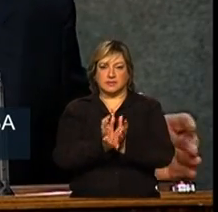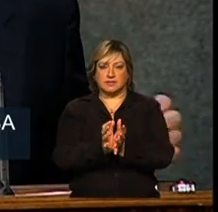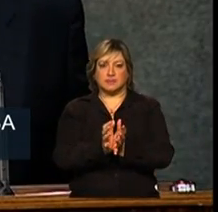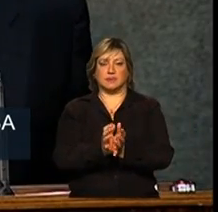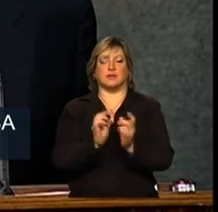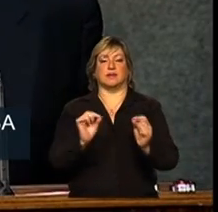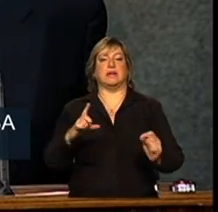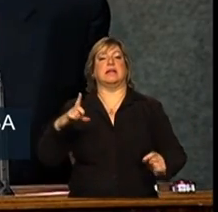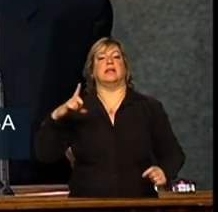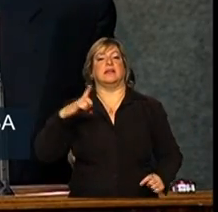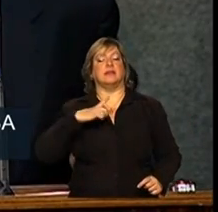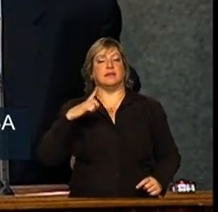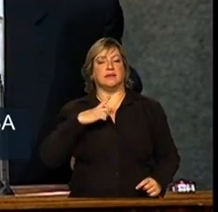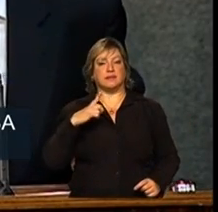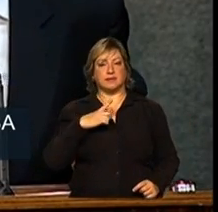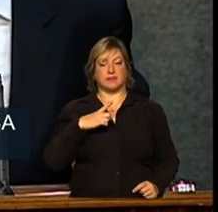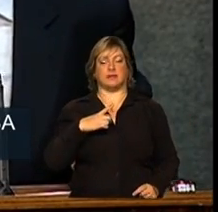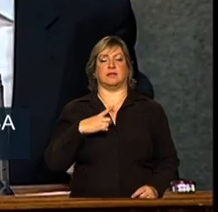Estão vendo